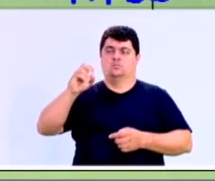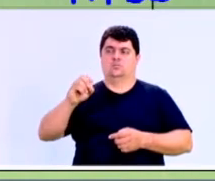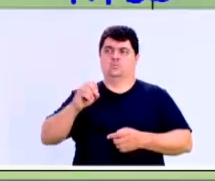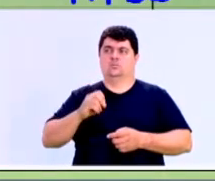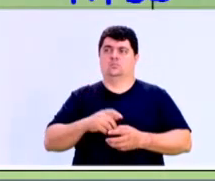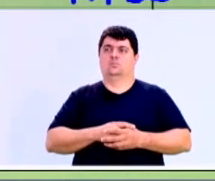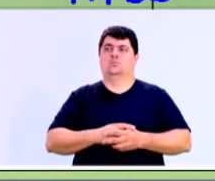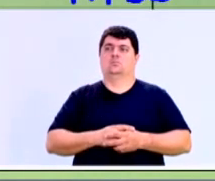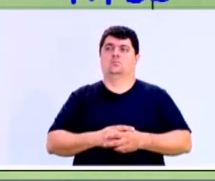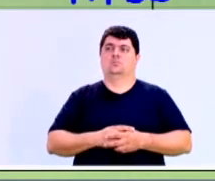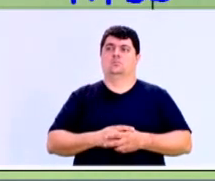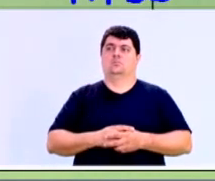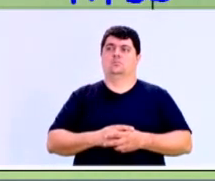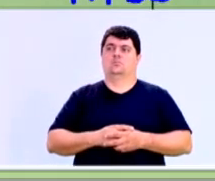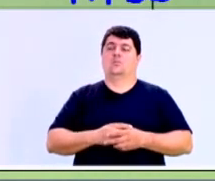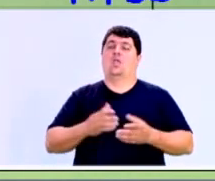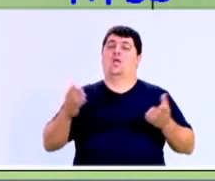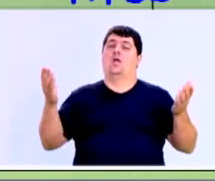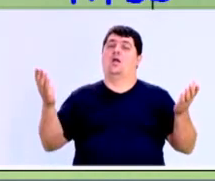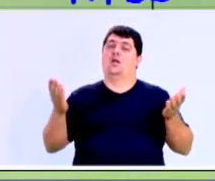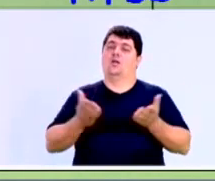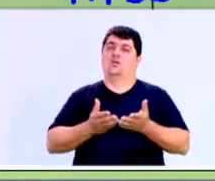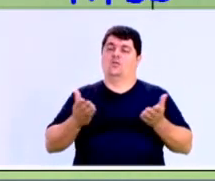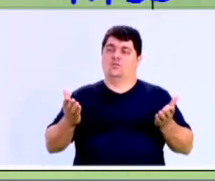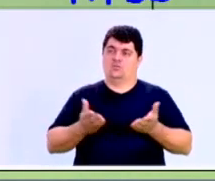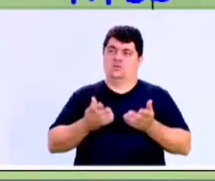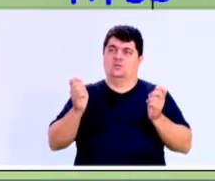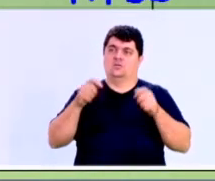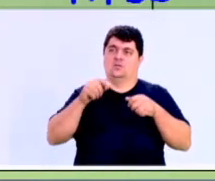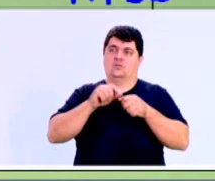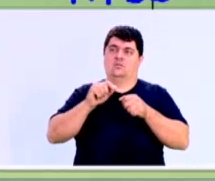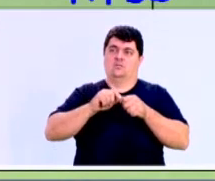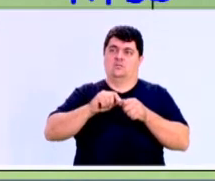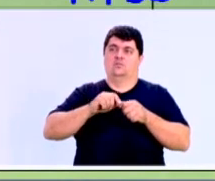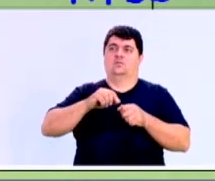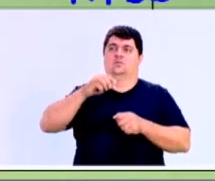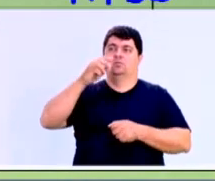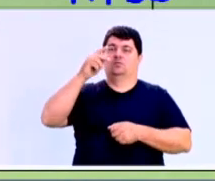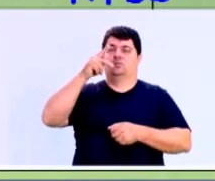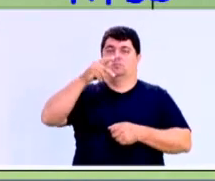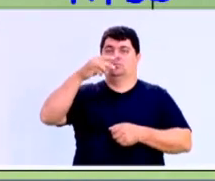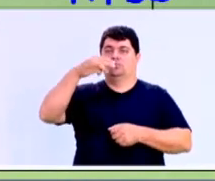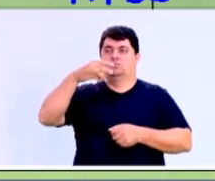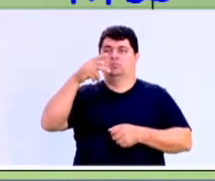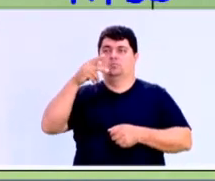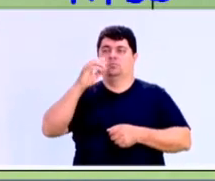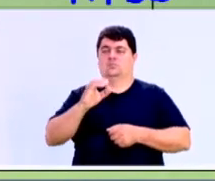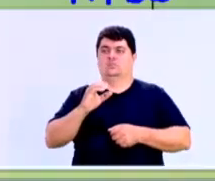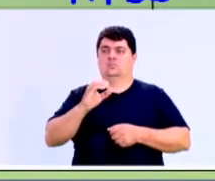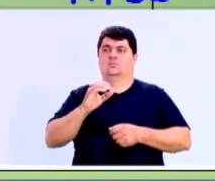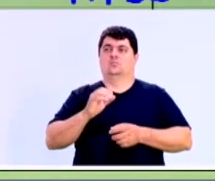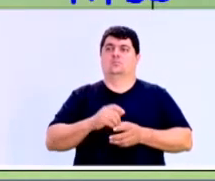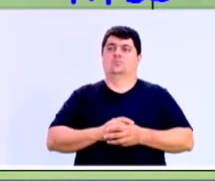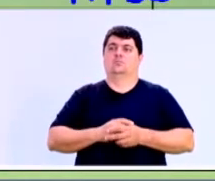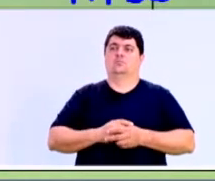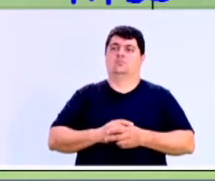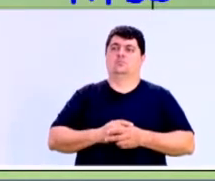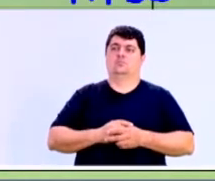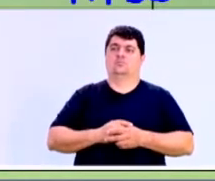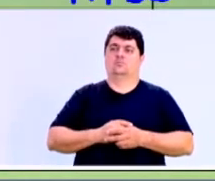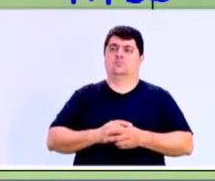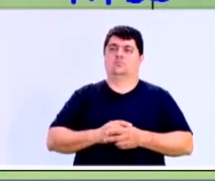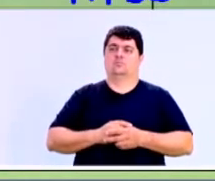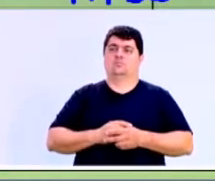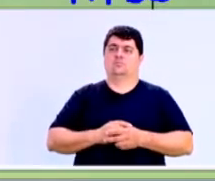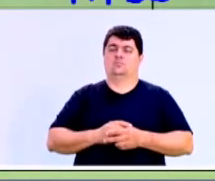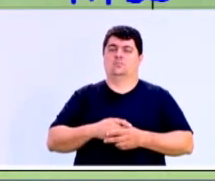75.850. Ok? Agora, só agora, eu posso calcular o meu prazo